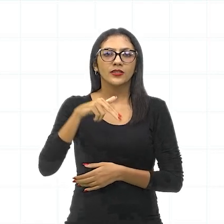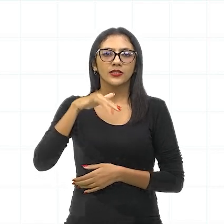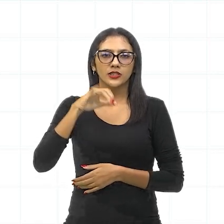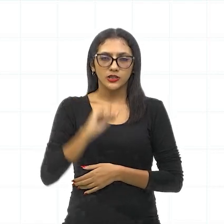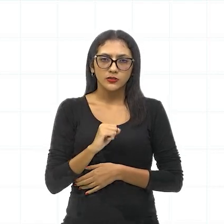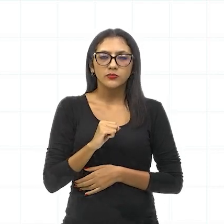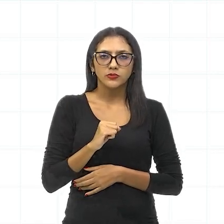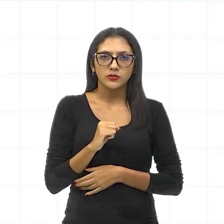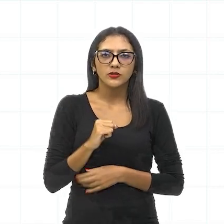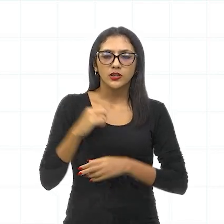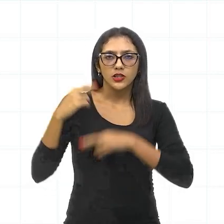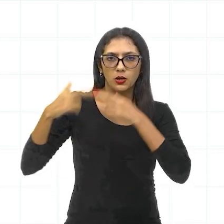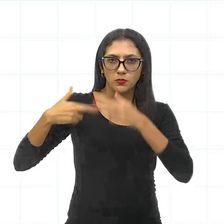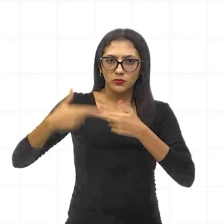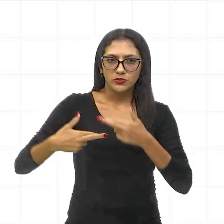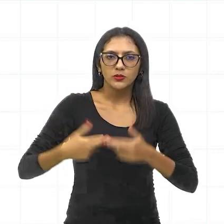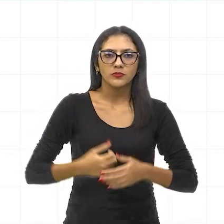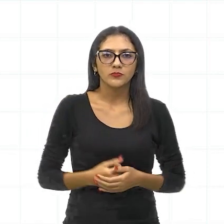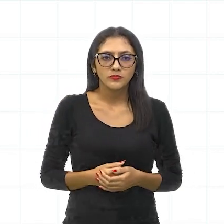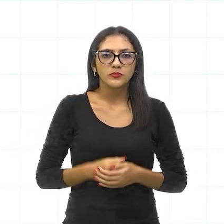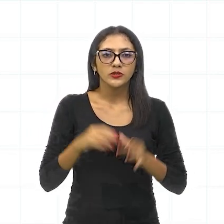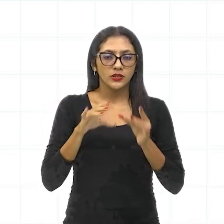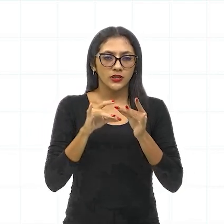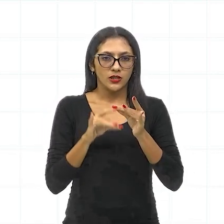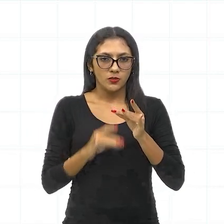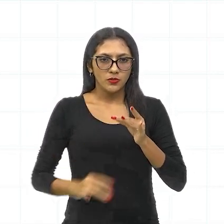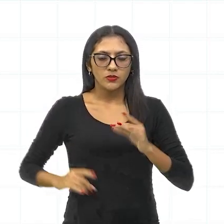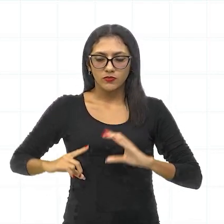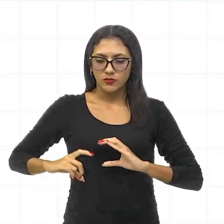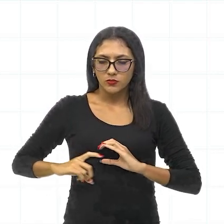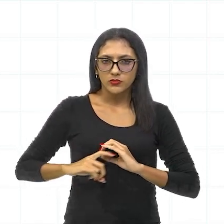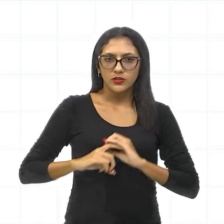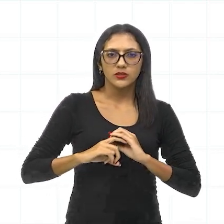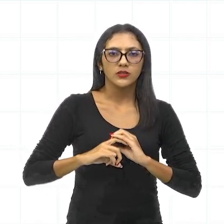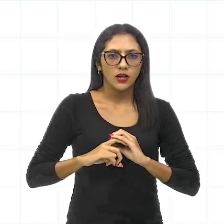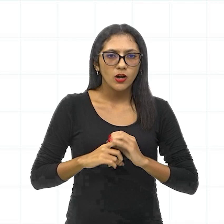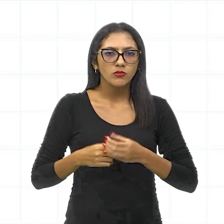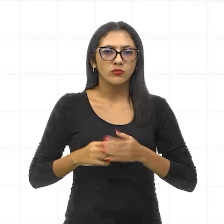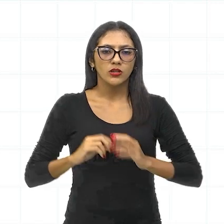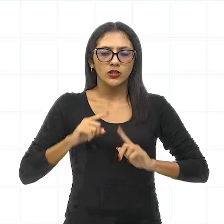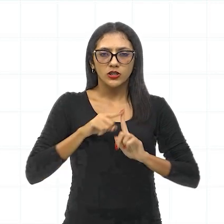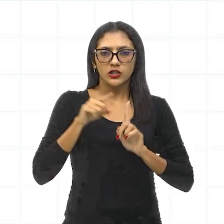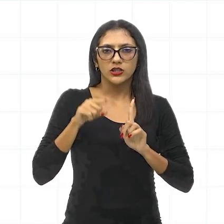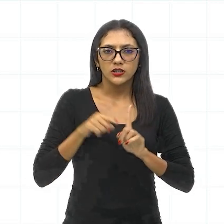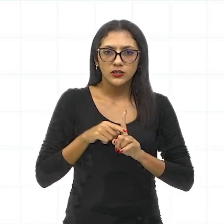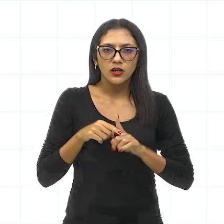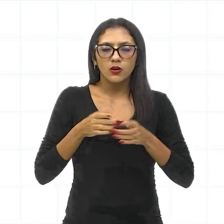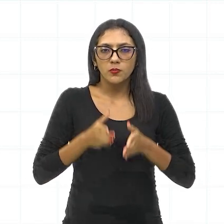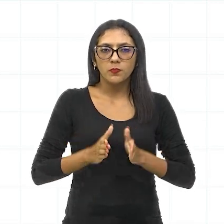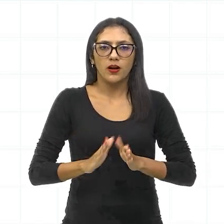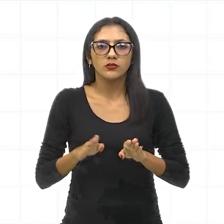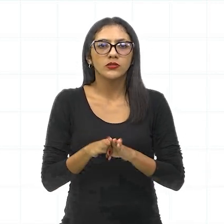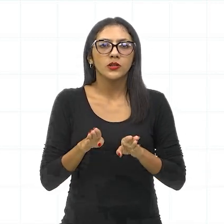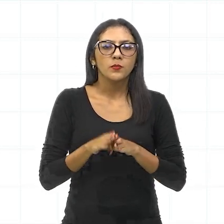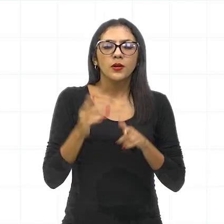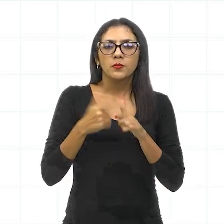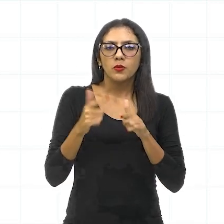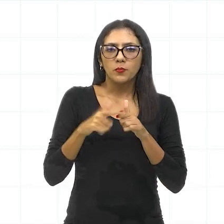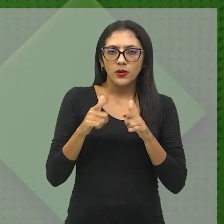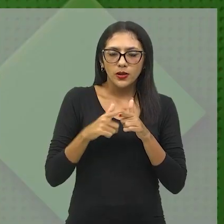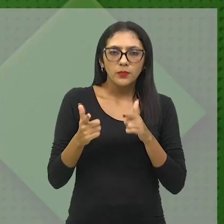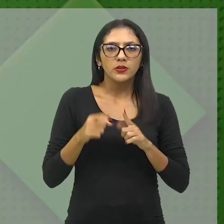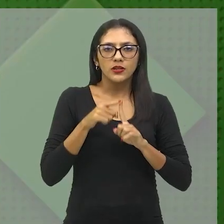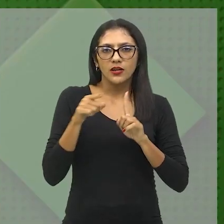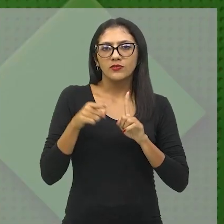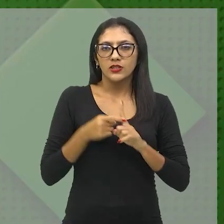reprodutivos e no detalhamento fecundação, gestação e parto e as consequências da gravidez na adolescência.